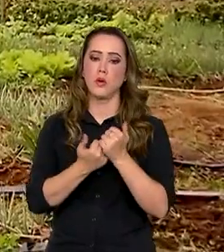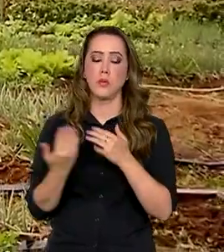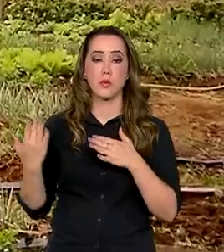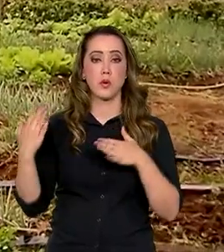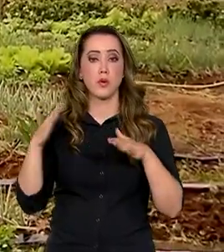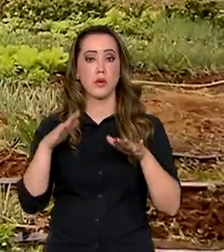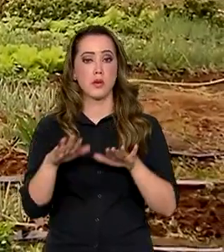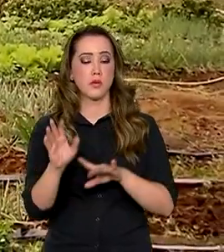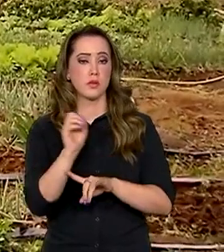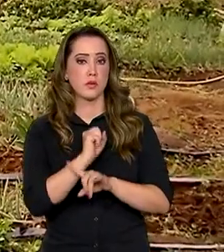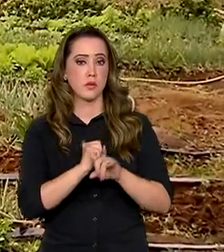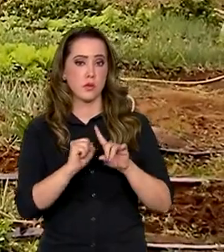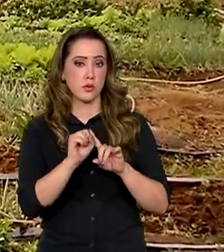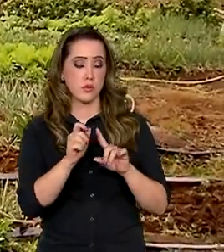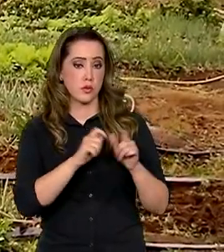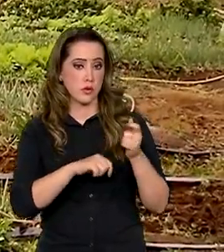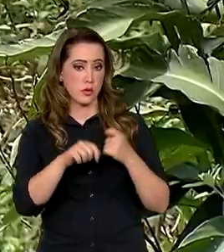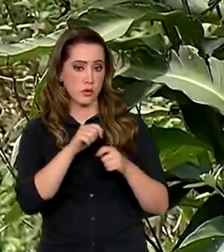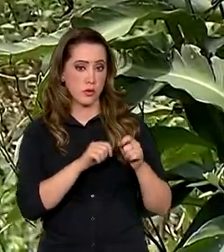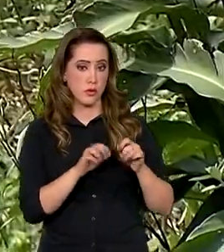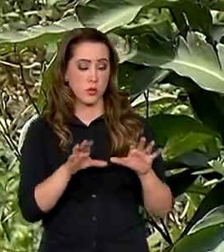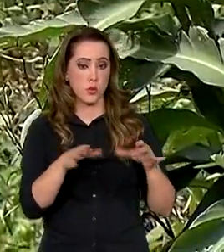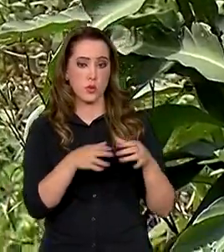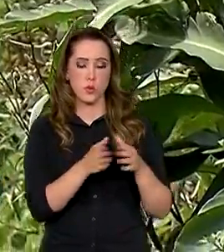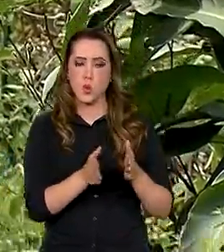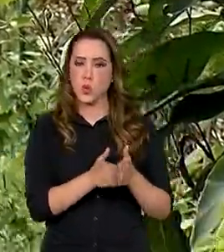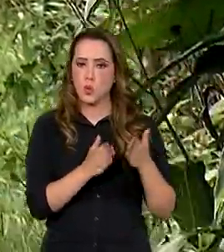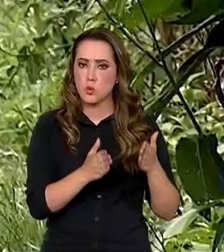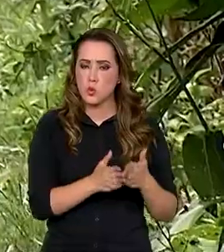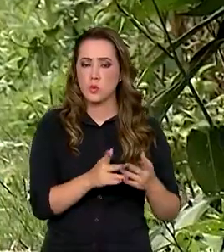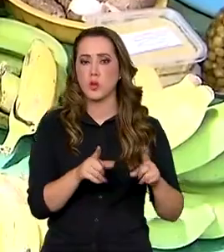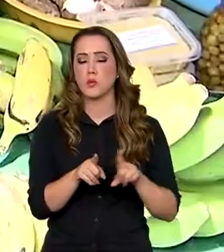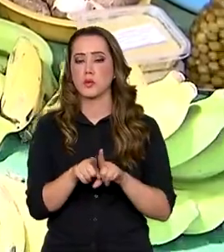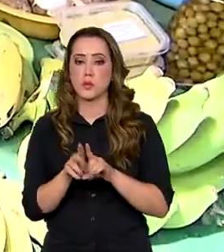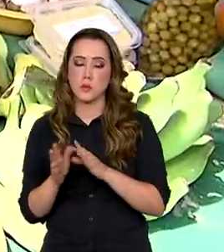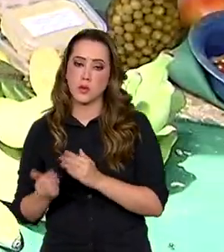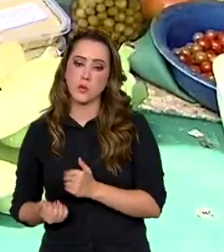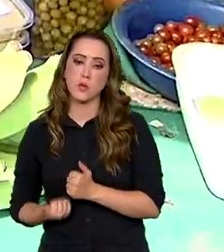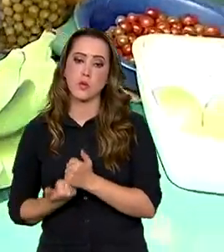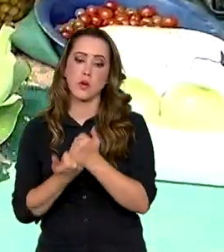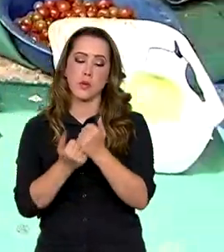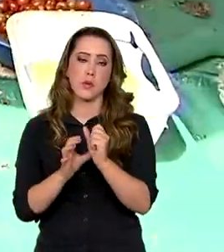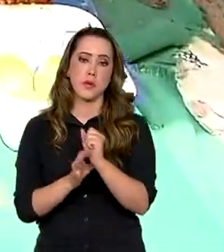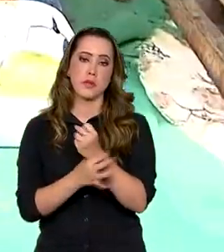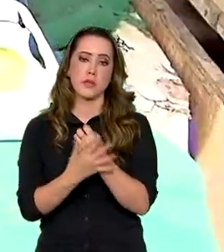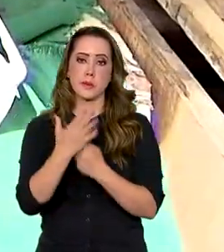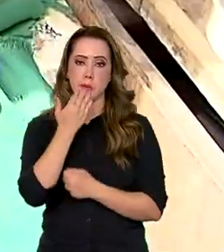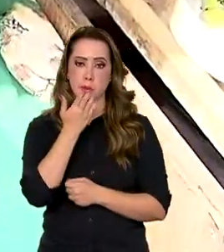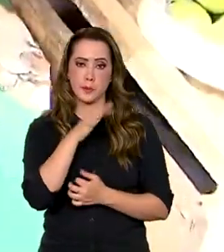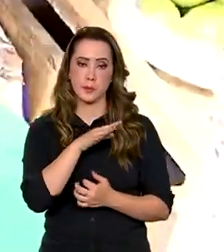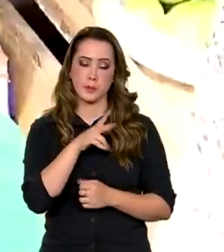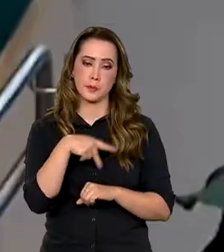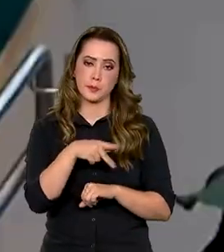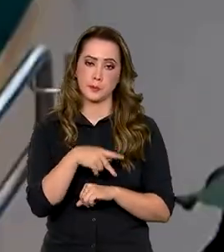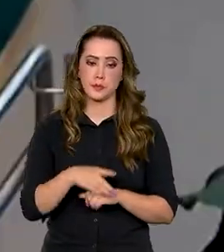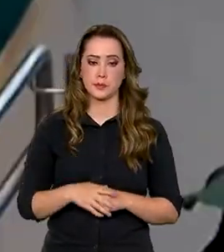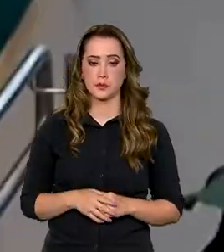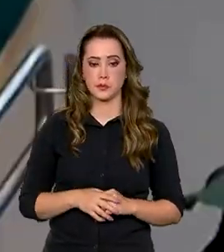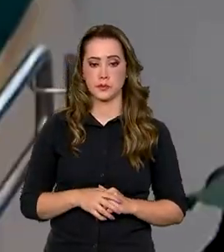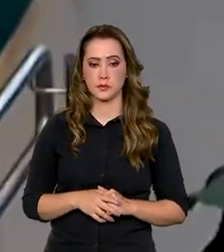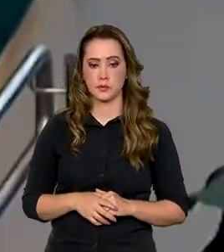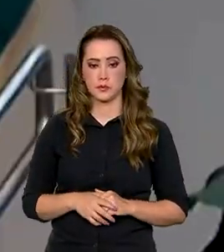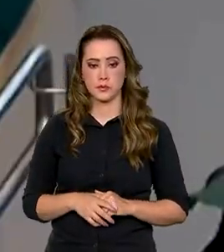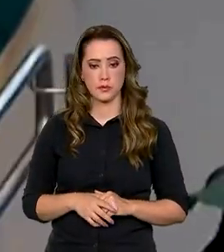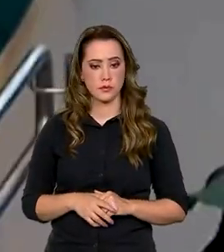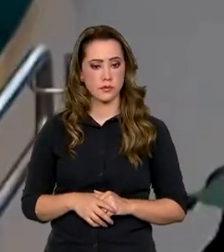inclusão socioeconômica das camadas mais vulneráveis e um reforço à segurança alimentar no país. Normalmente